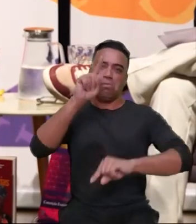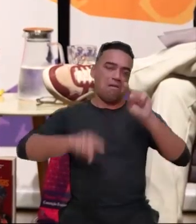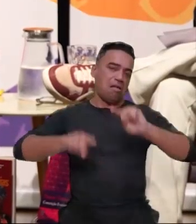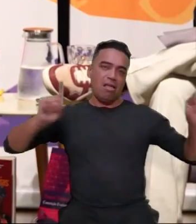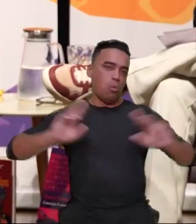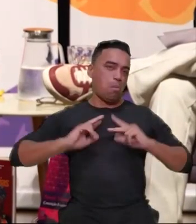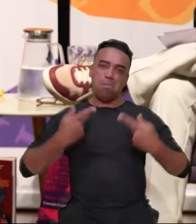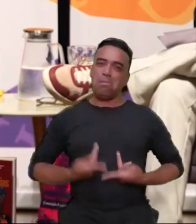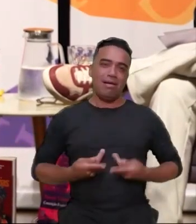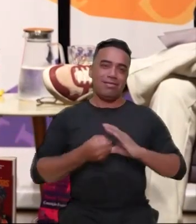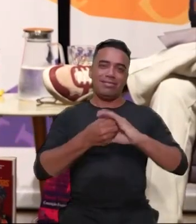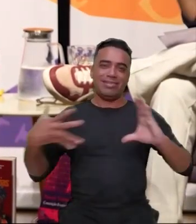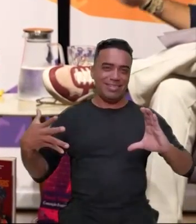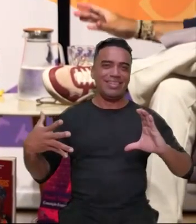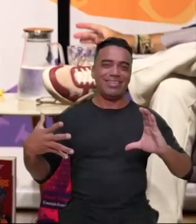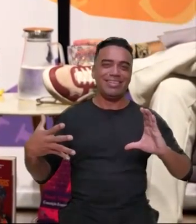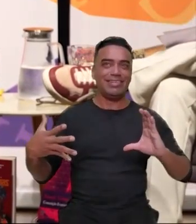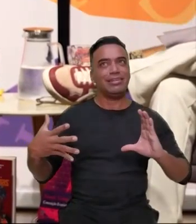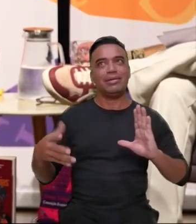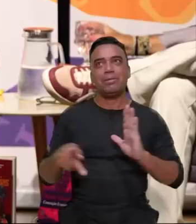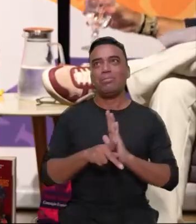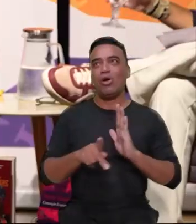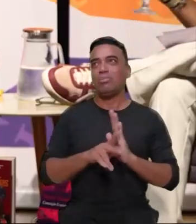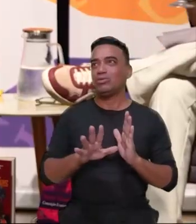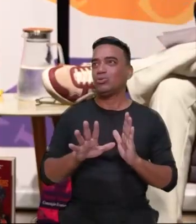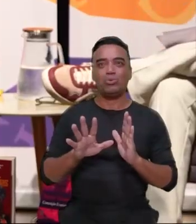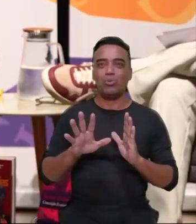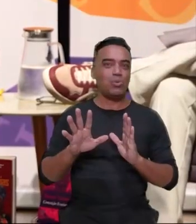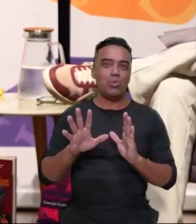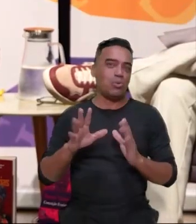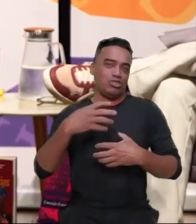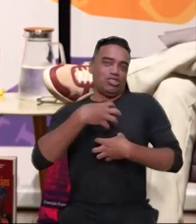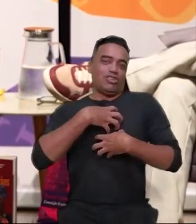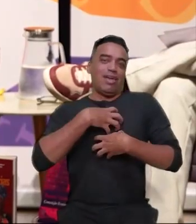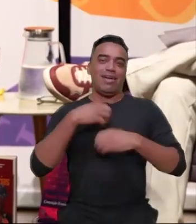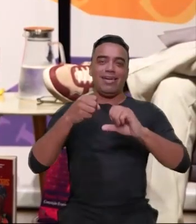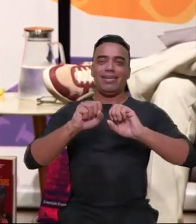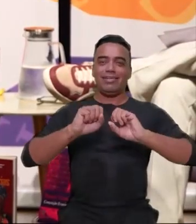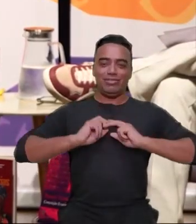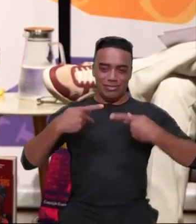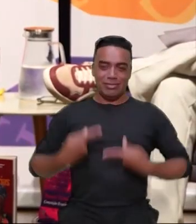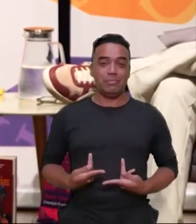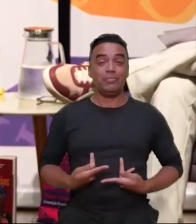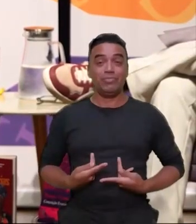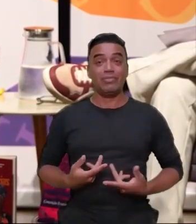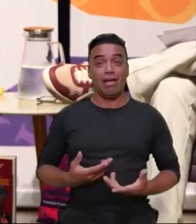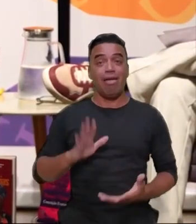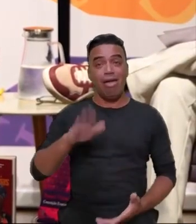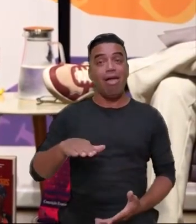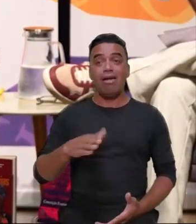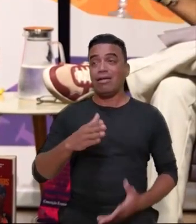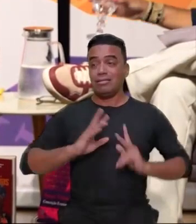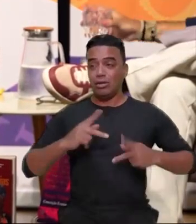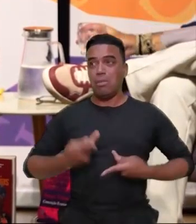baixos, com as suas incoerências humanas. Né? É um homem que clamava,